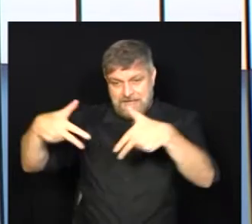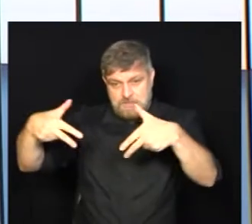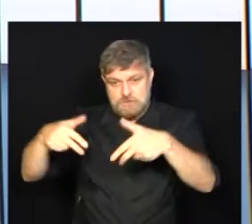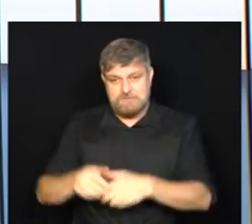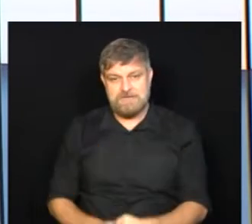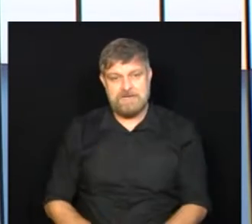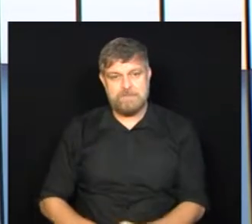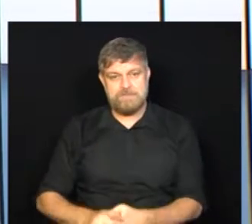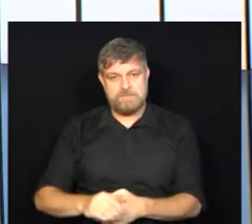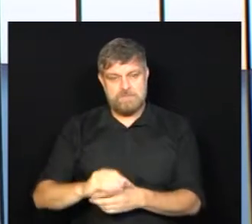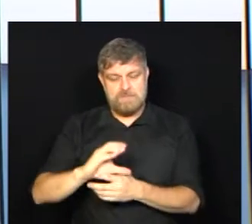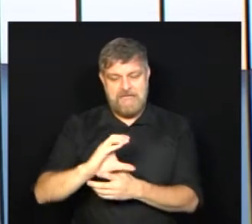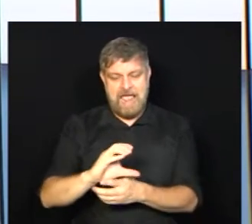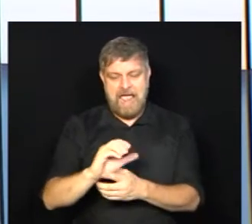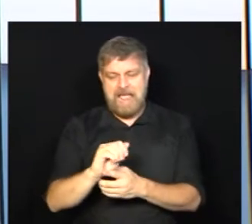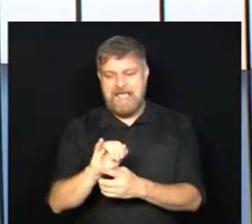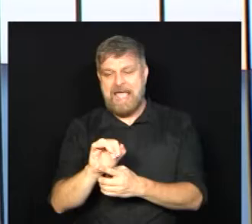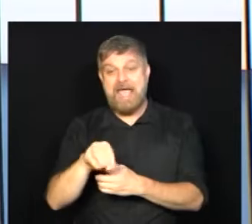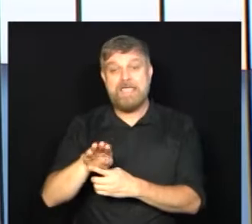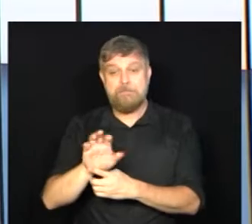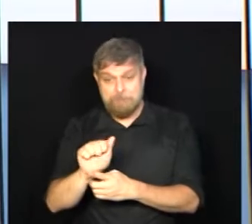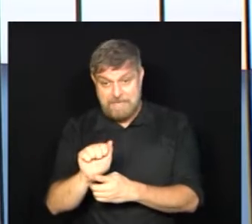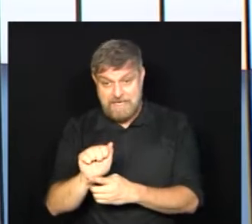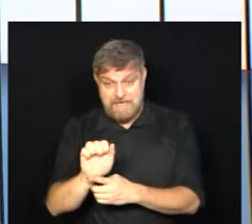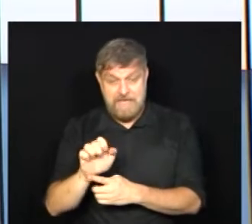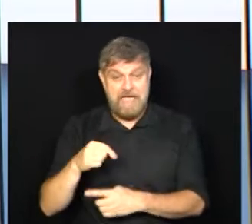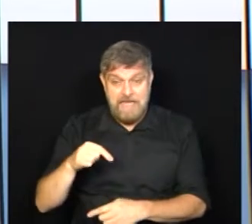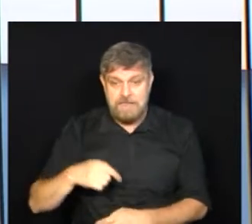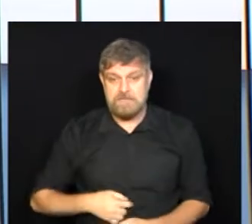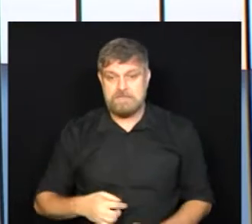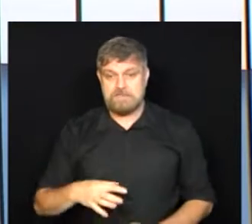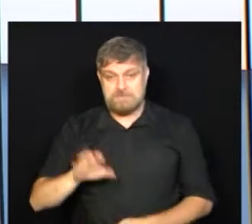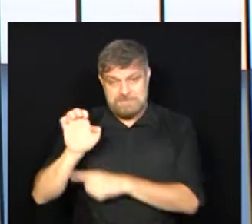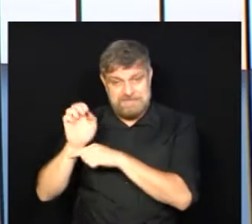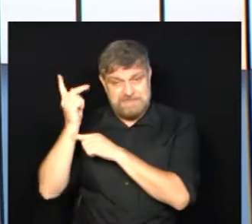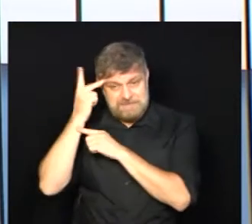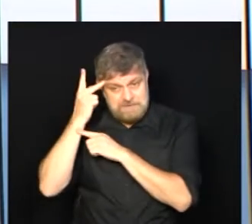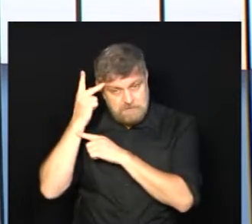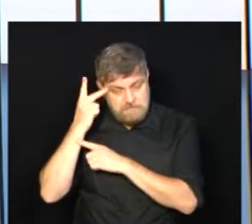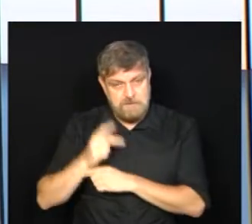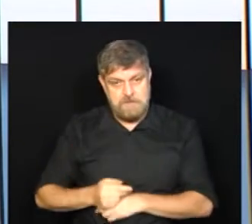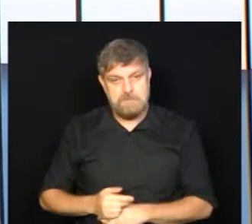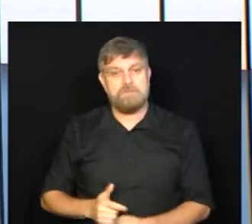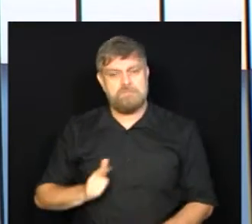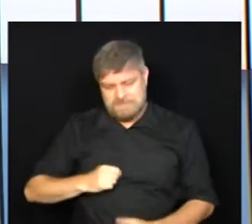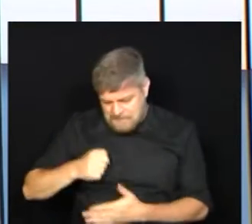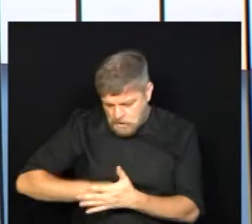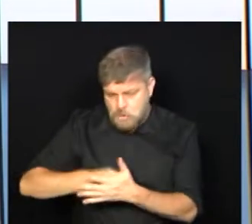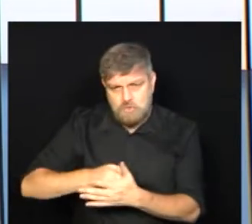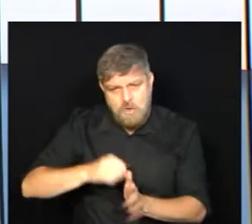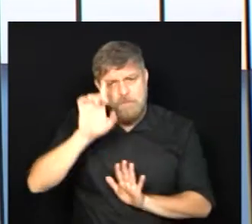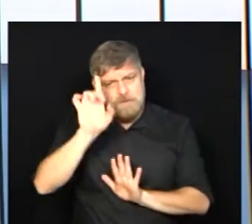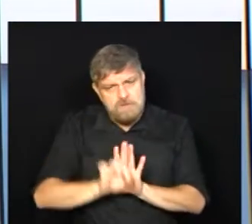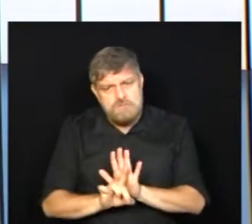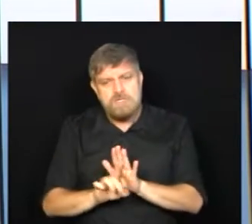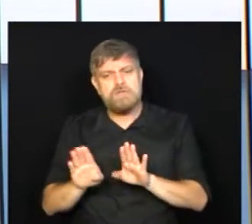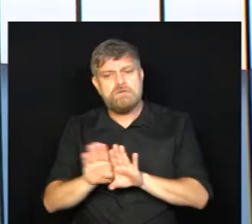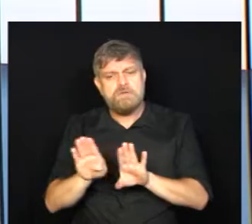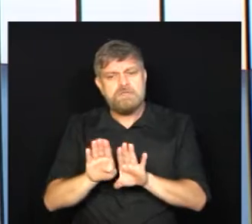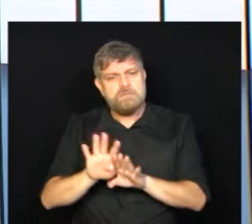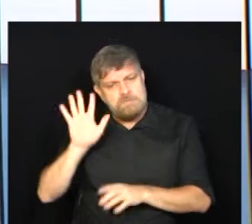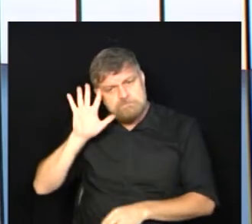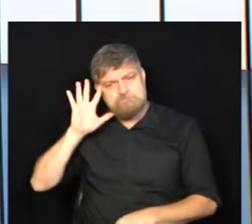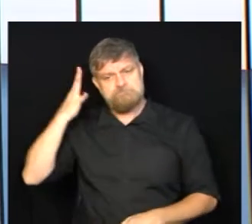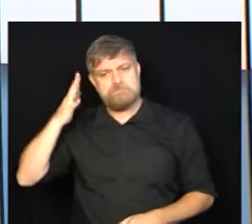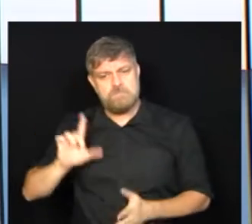mas ela mora aqui no estado de São Paulo. Decidiu estudar, lutar pelos seus direitos e também depois